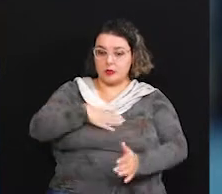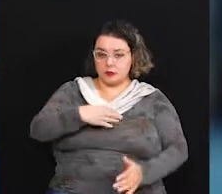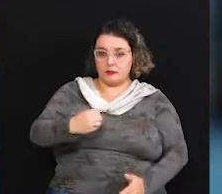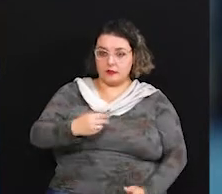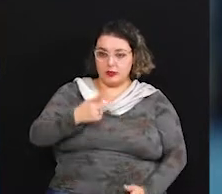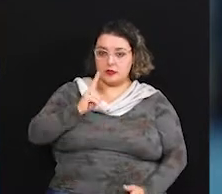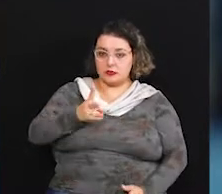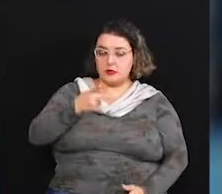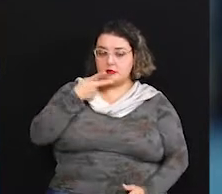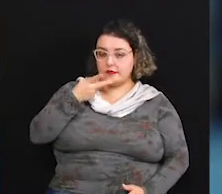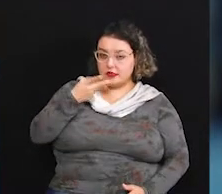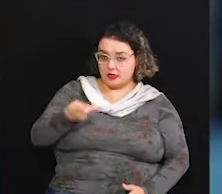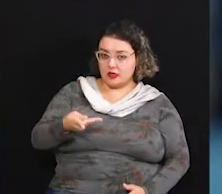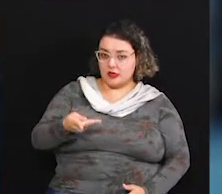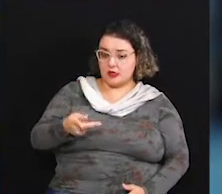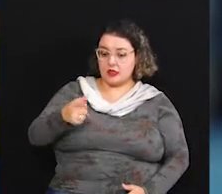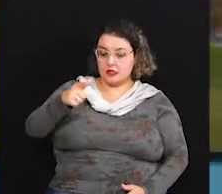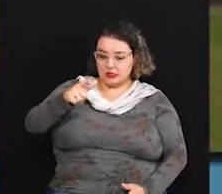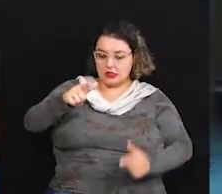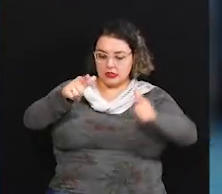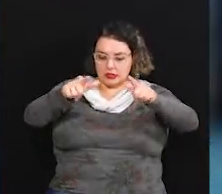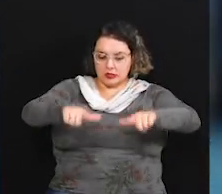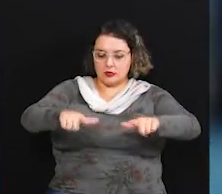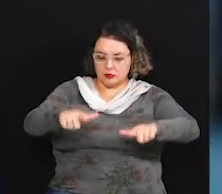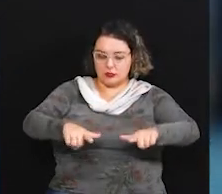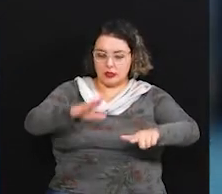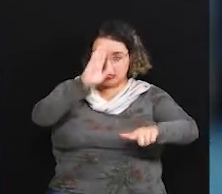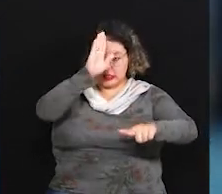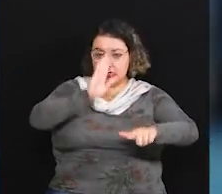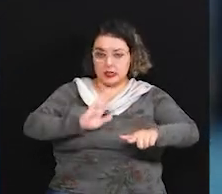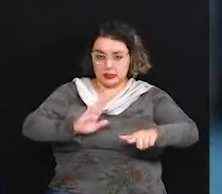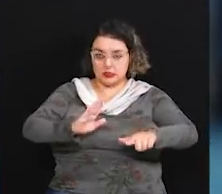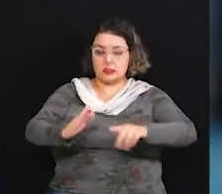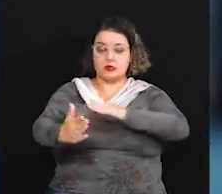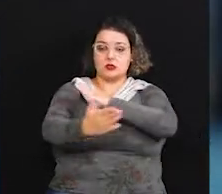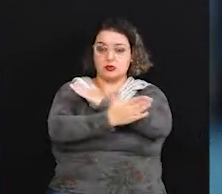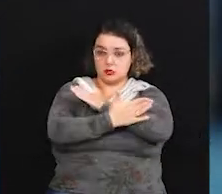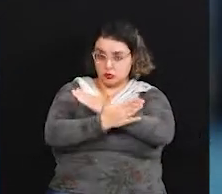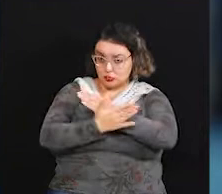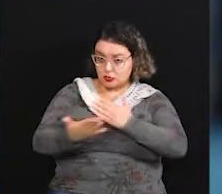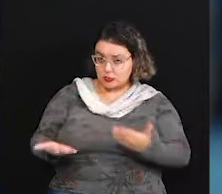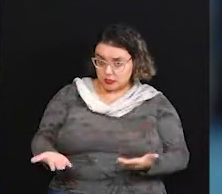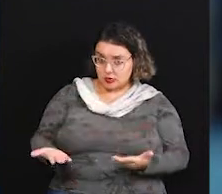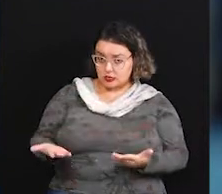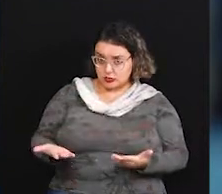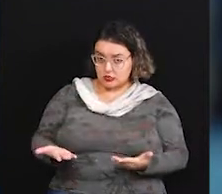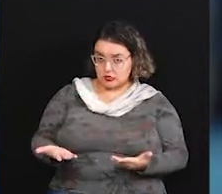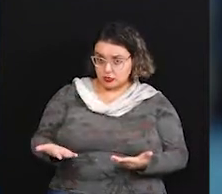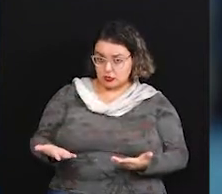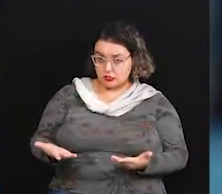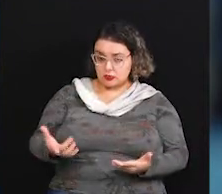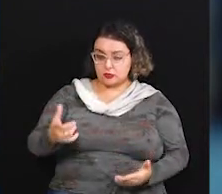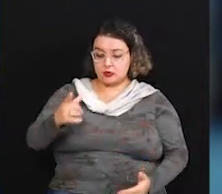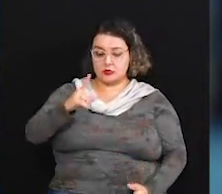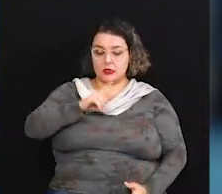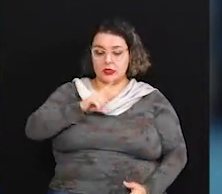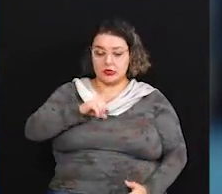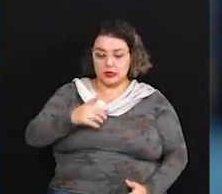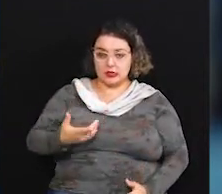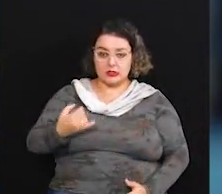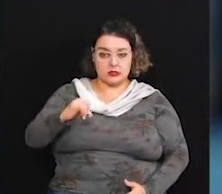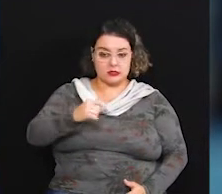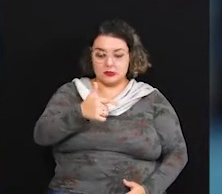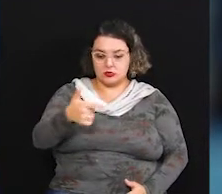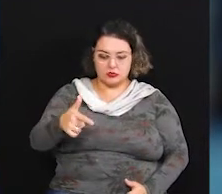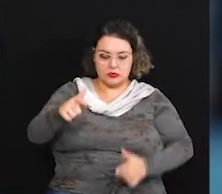assim, ter esse espaço gratuito que nos ajuda, né? Porque assim, se